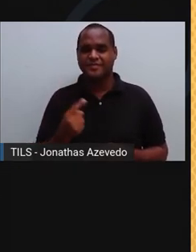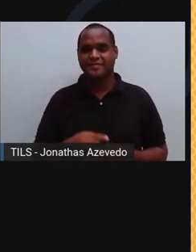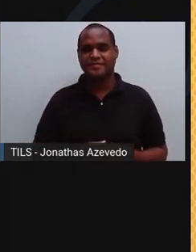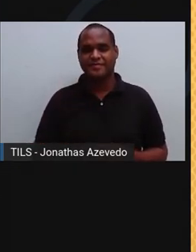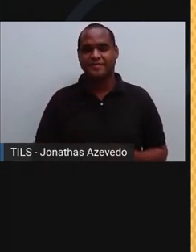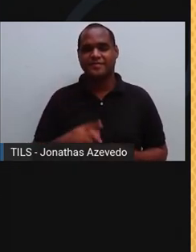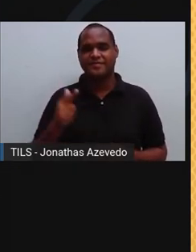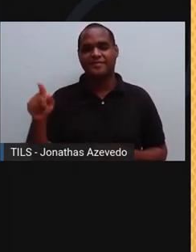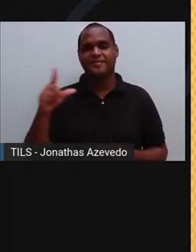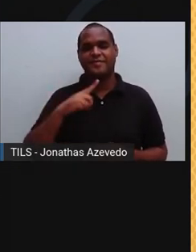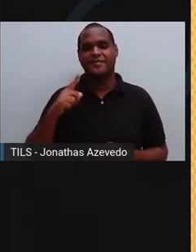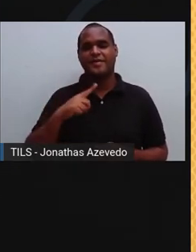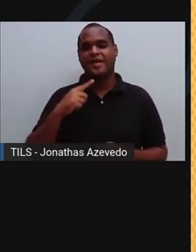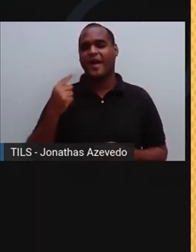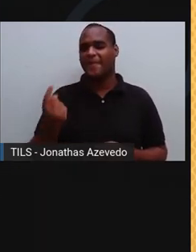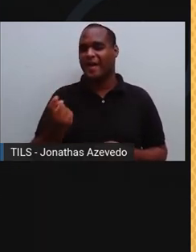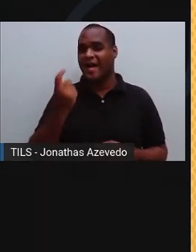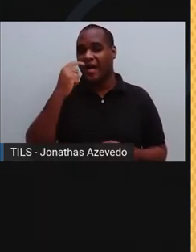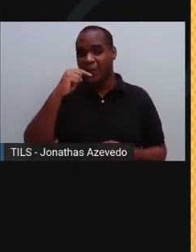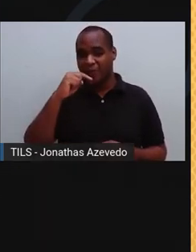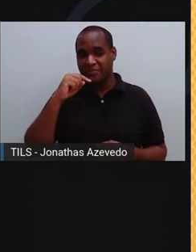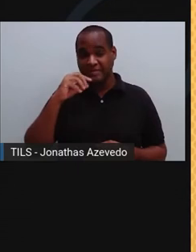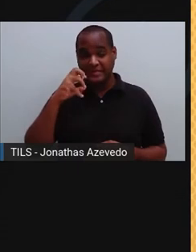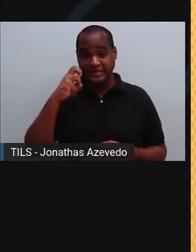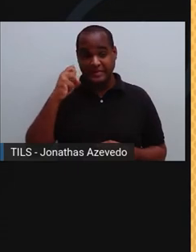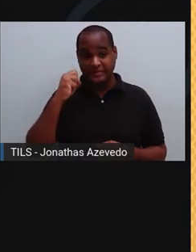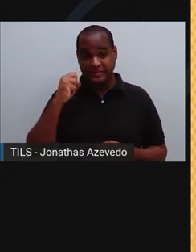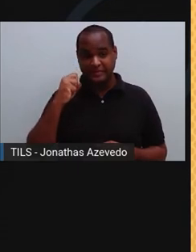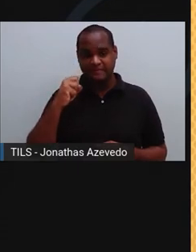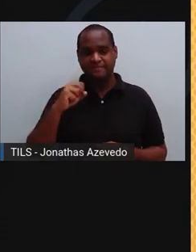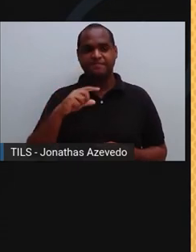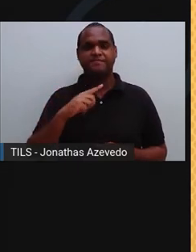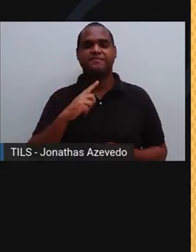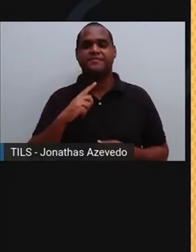O sabor amargo na parte de trás, perto da garganta.